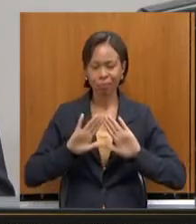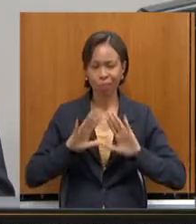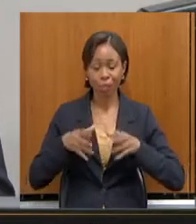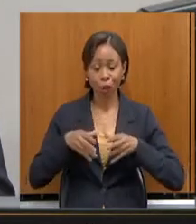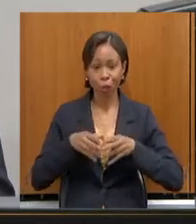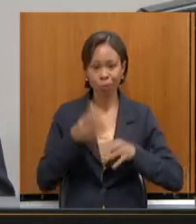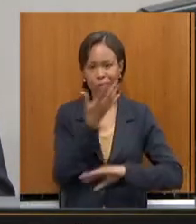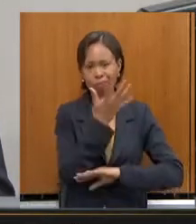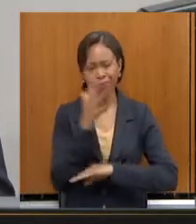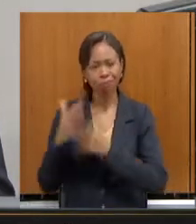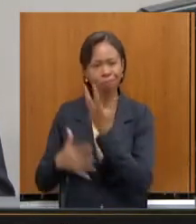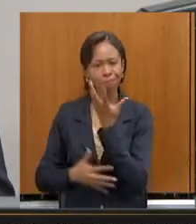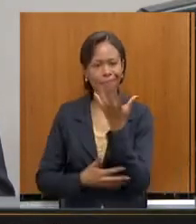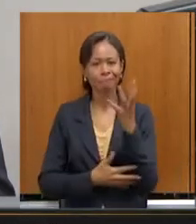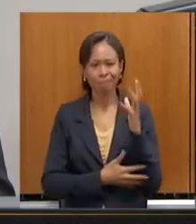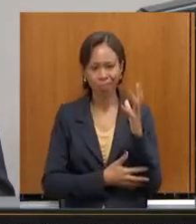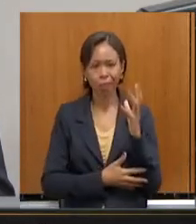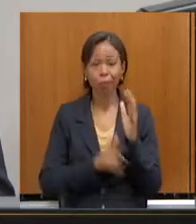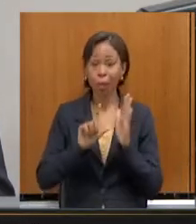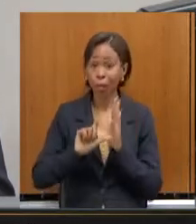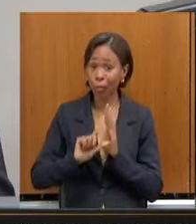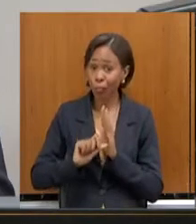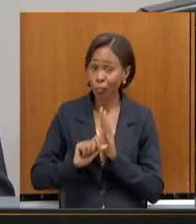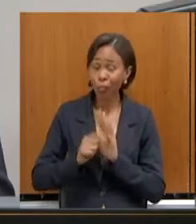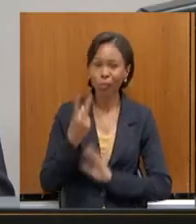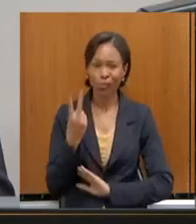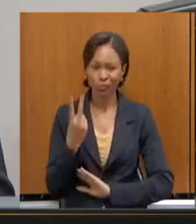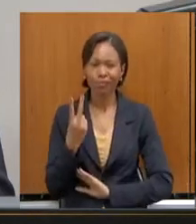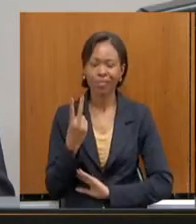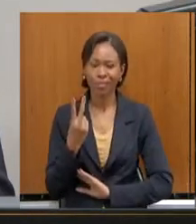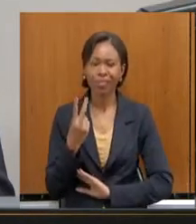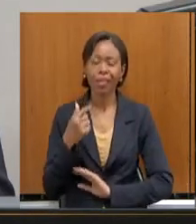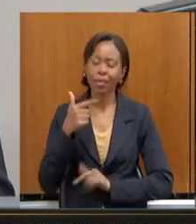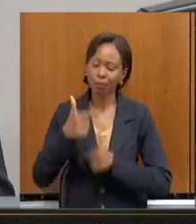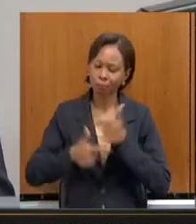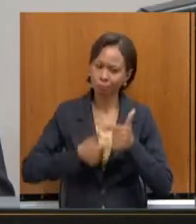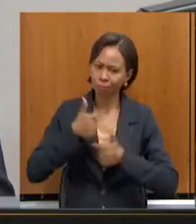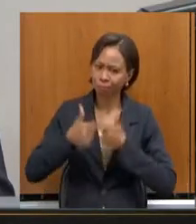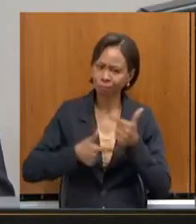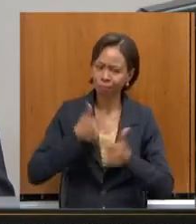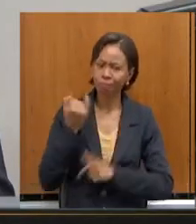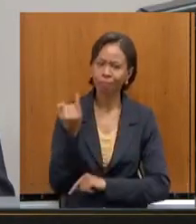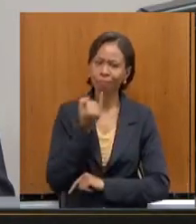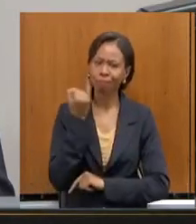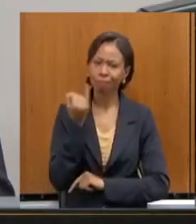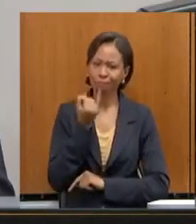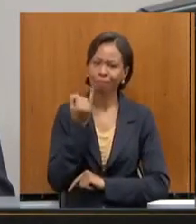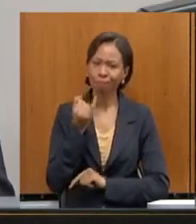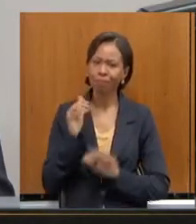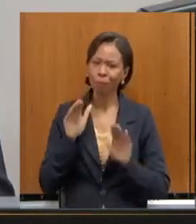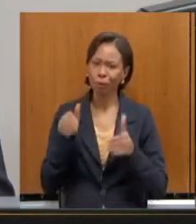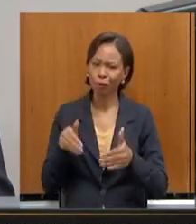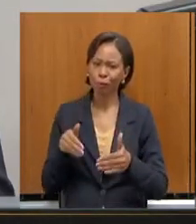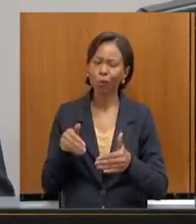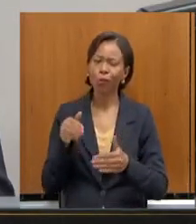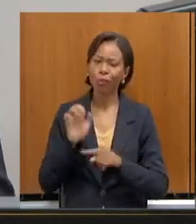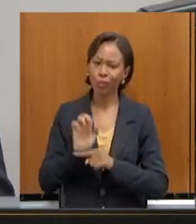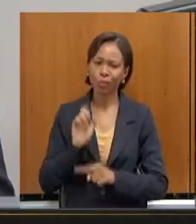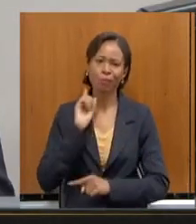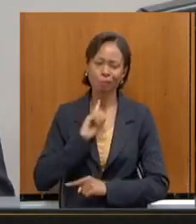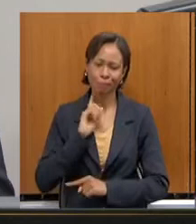Ambiente e desenvolvimento sustentável pelo segundo biênio na qual conduzimos um trabalho de extrema importância para o estado de Minas Gerais